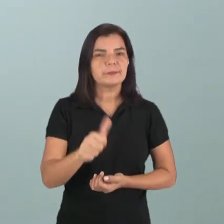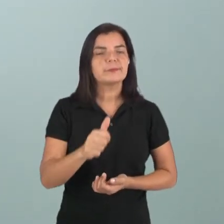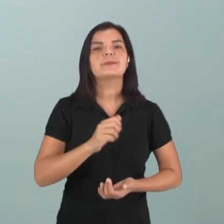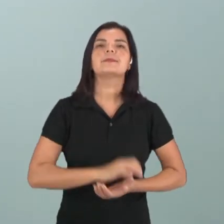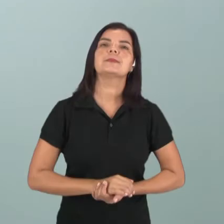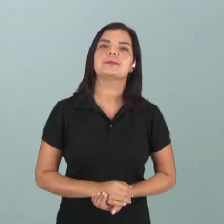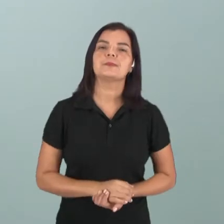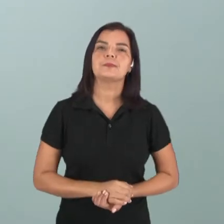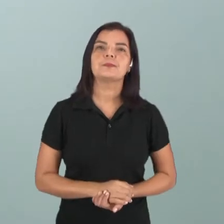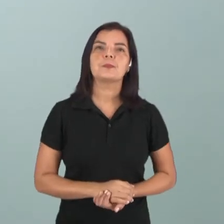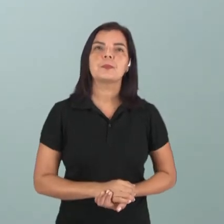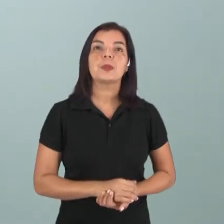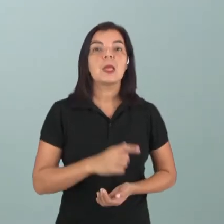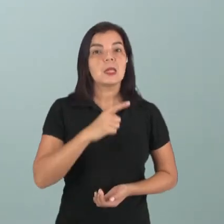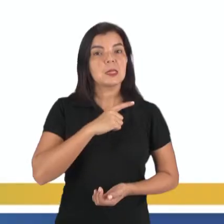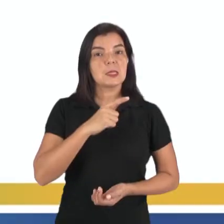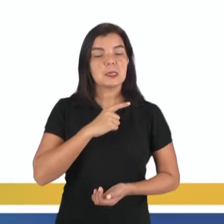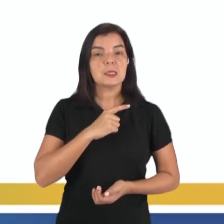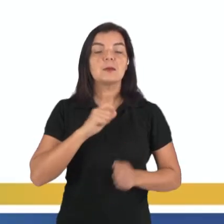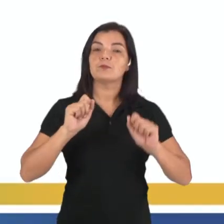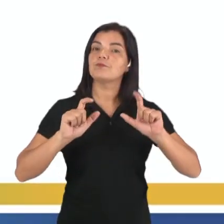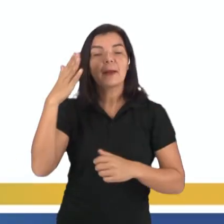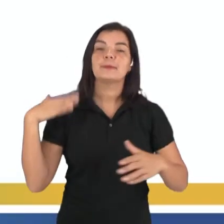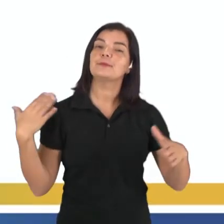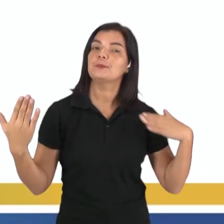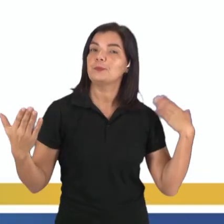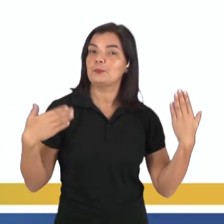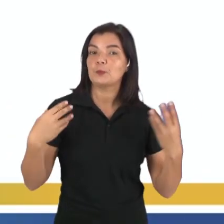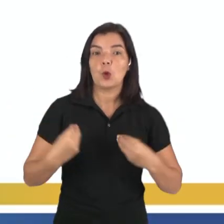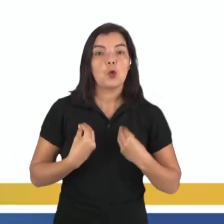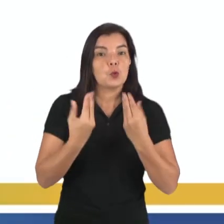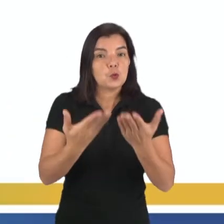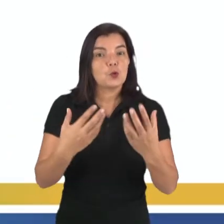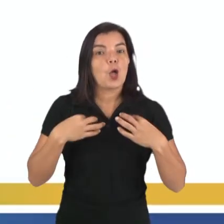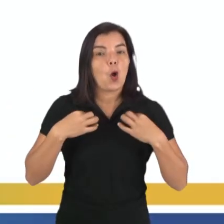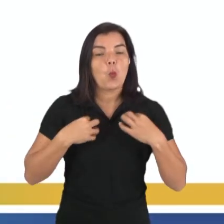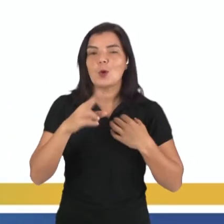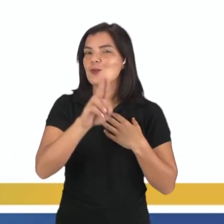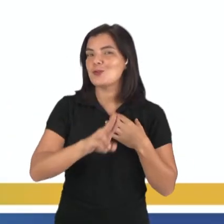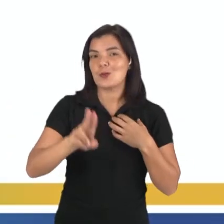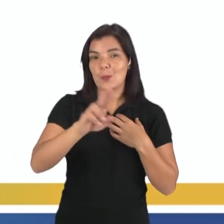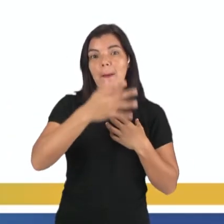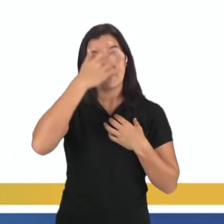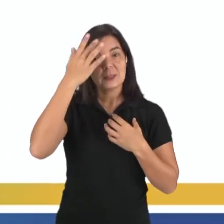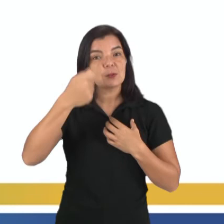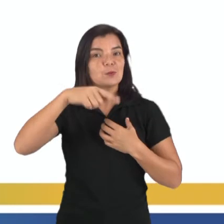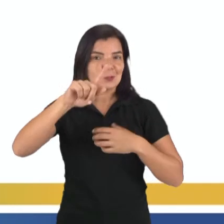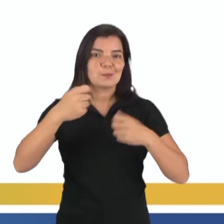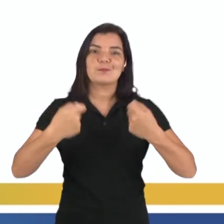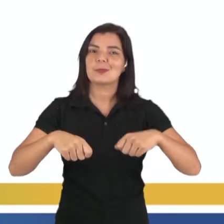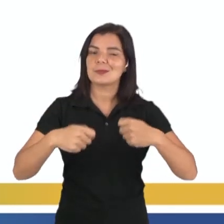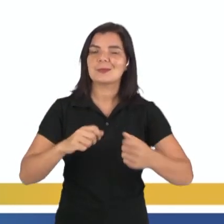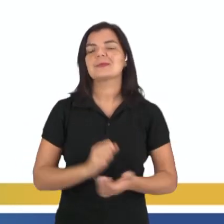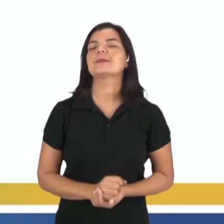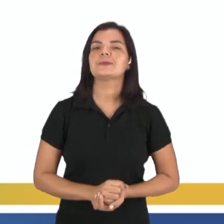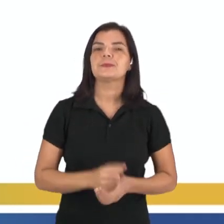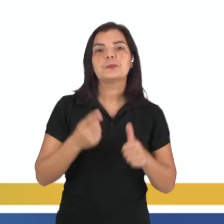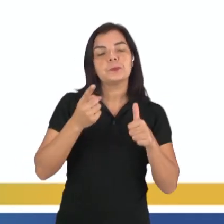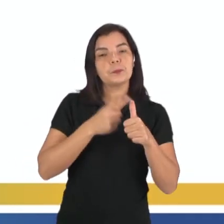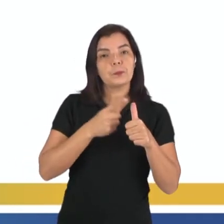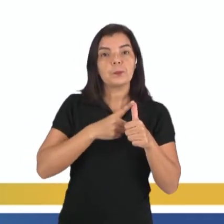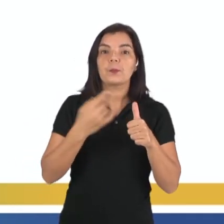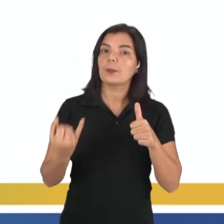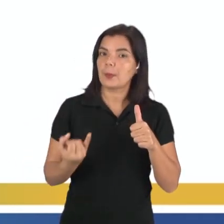aqui? Olha só, nós temos essa campanha, tá? Doe as roupas que você não usa para quem precisa. Olha só, primeiro é uma